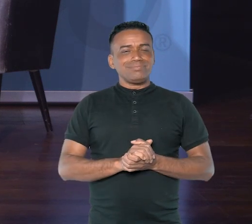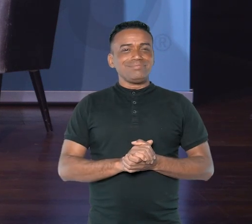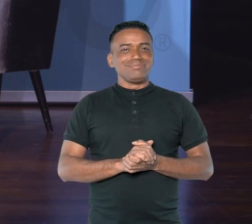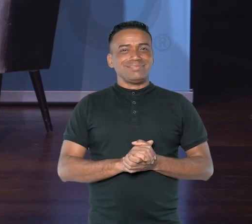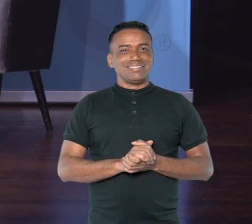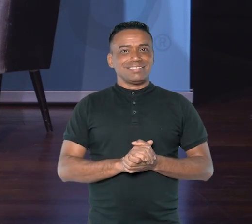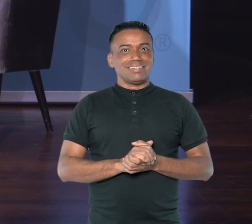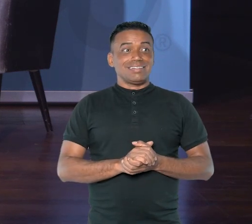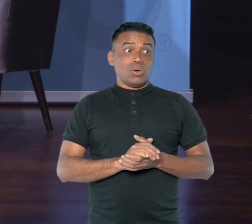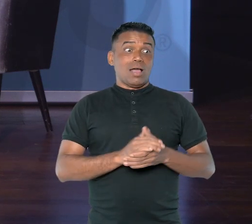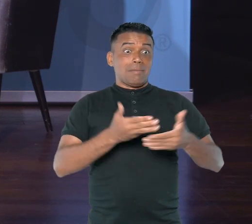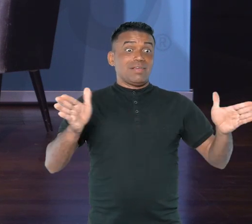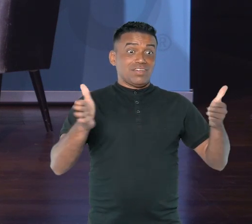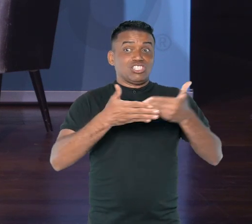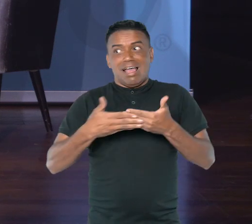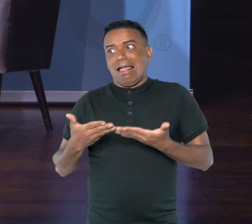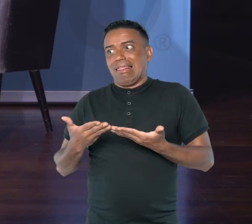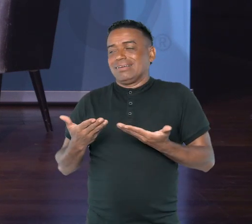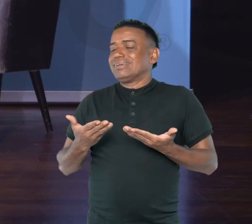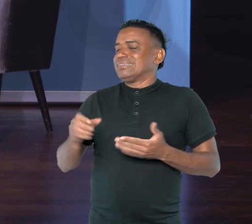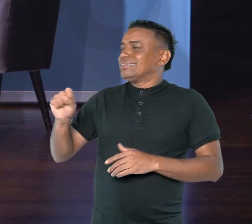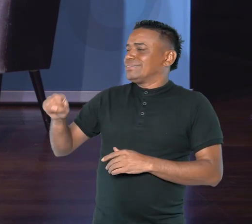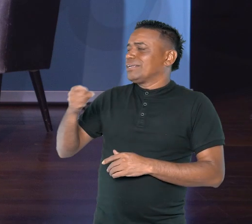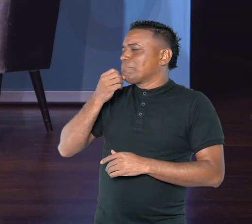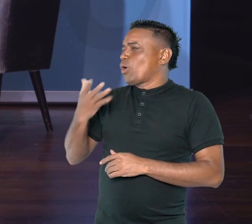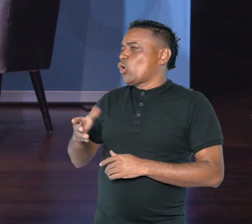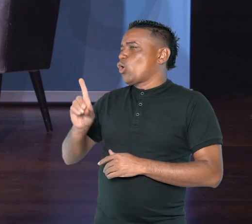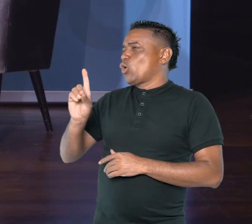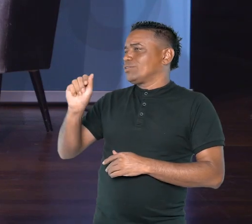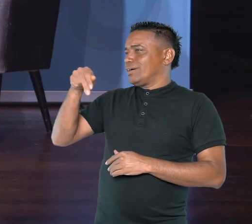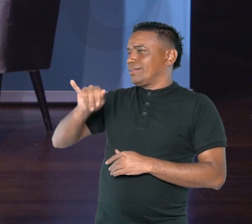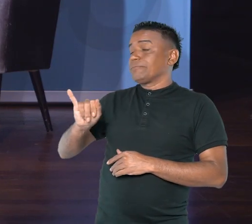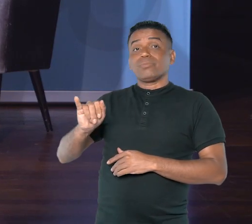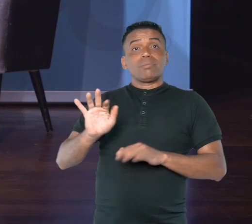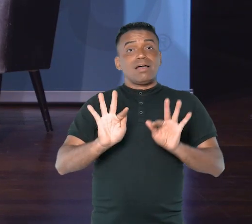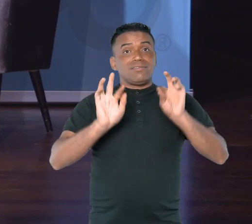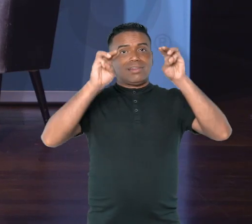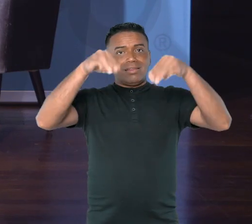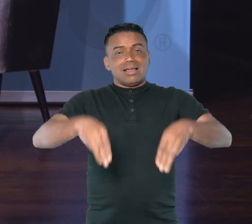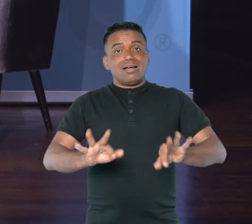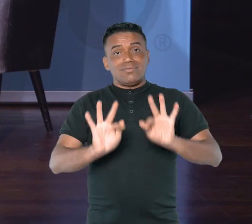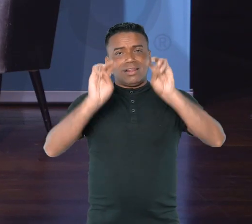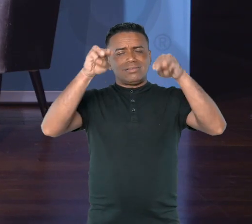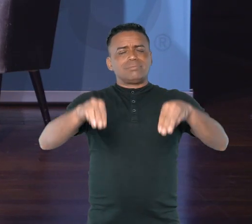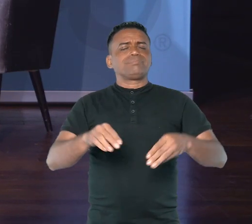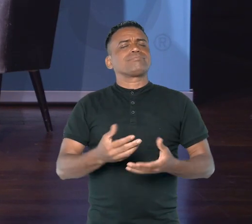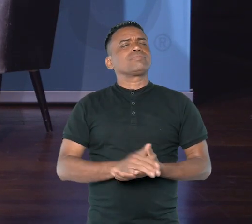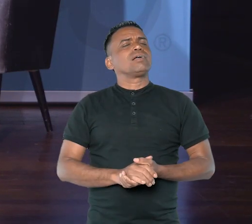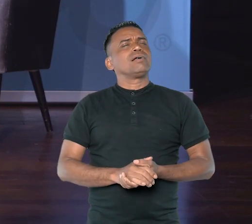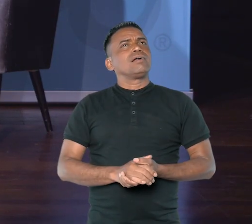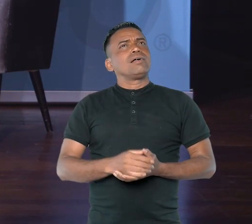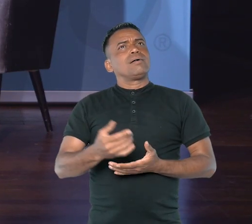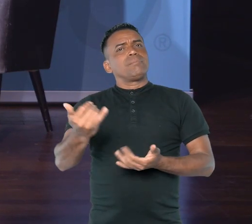né? Para abrir tem que fechar. Sim, muito bom, Dani. Para encerrar, eu quero que você diga qual lugar que